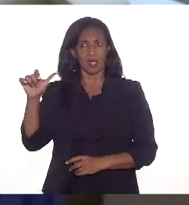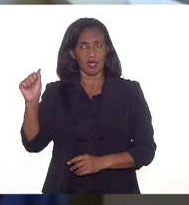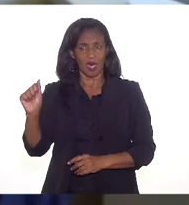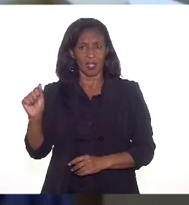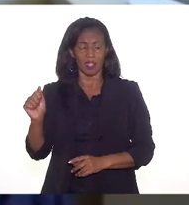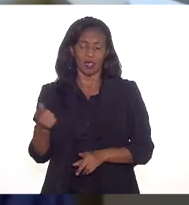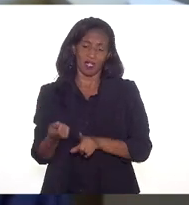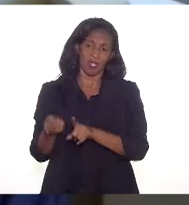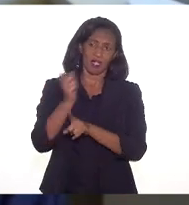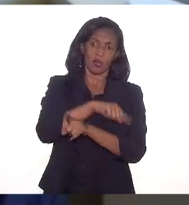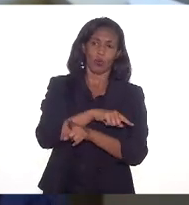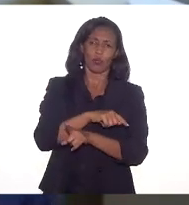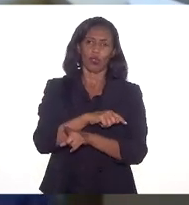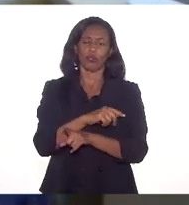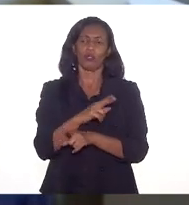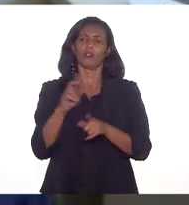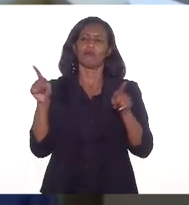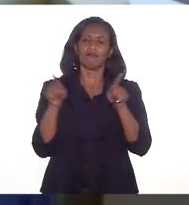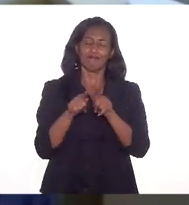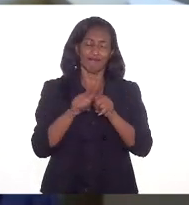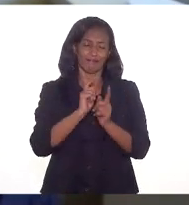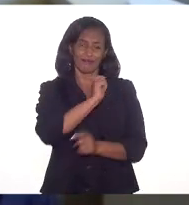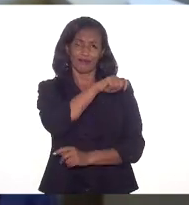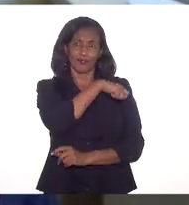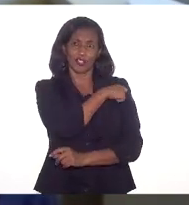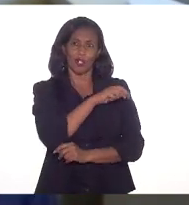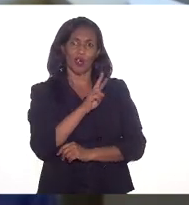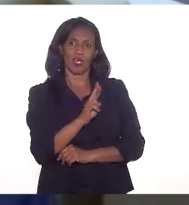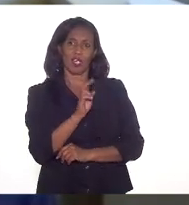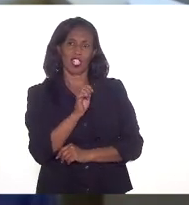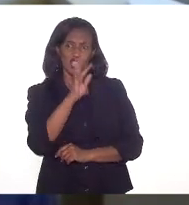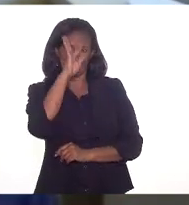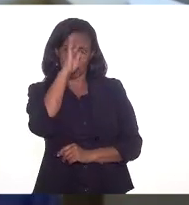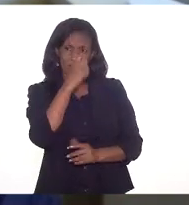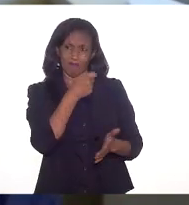recuperação fiscal, que não está contemplado